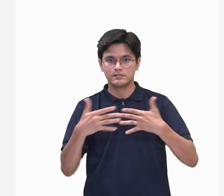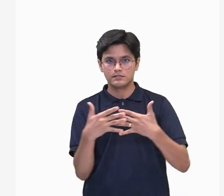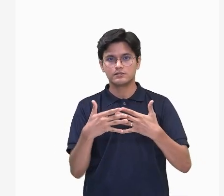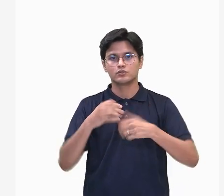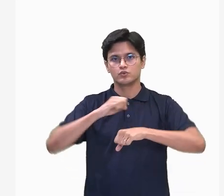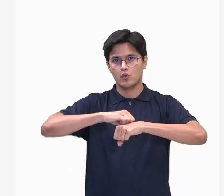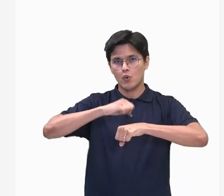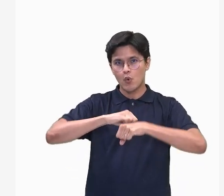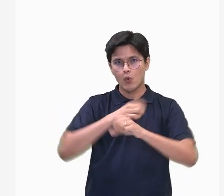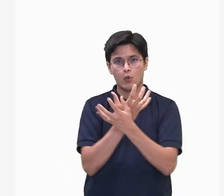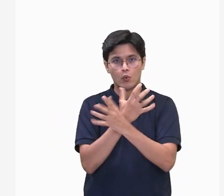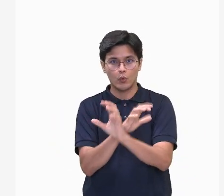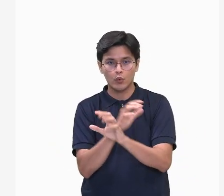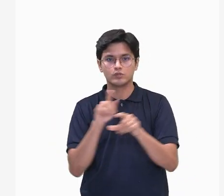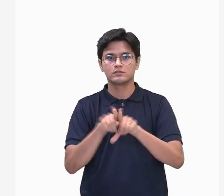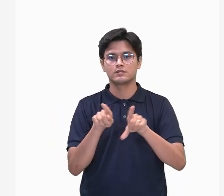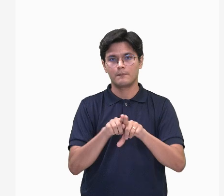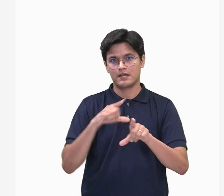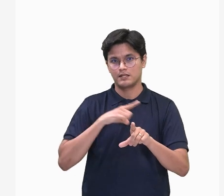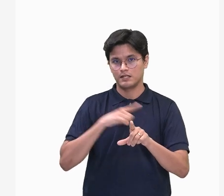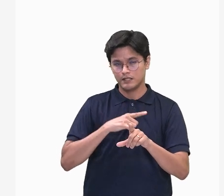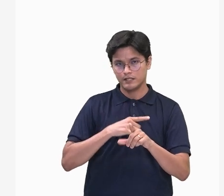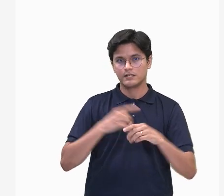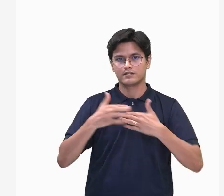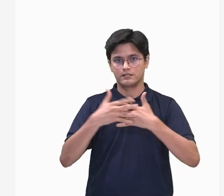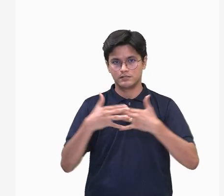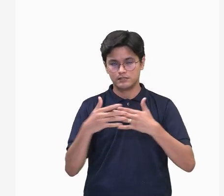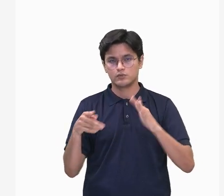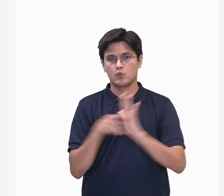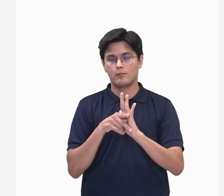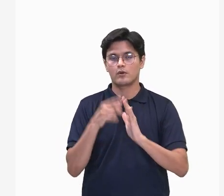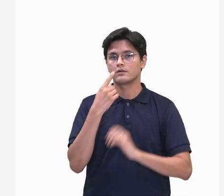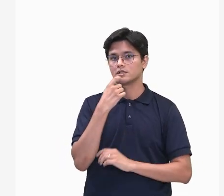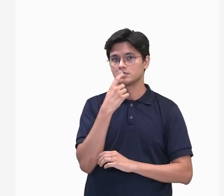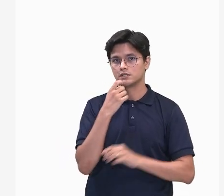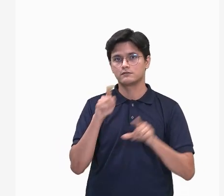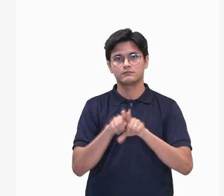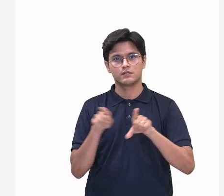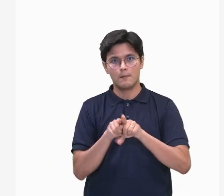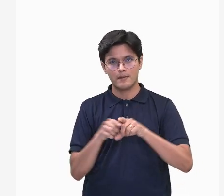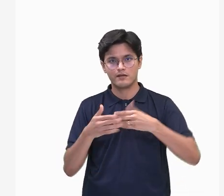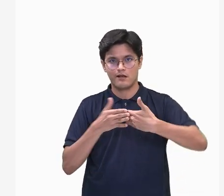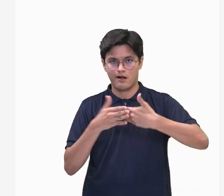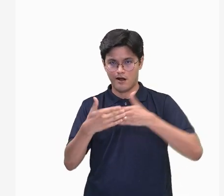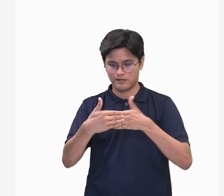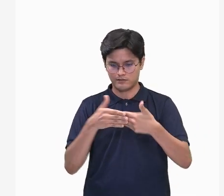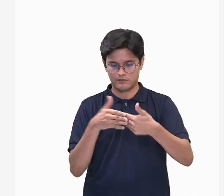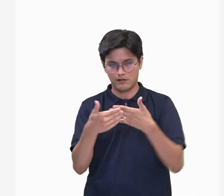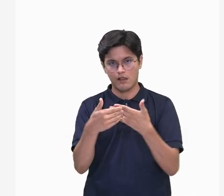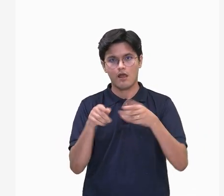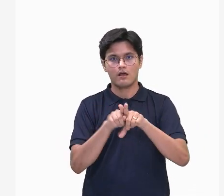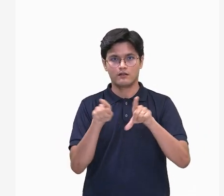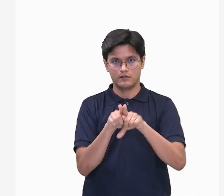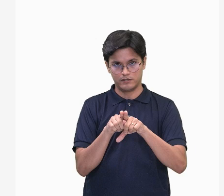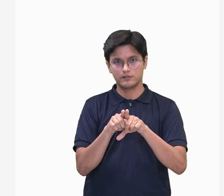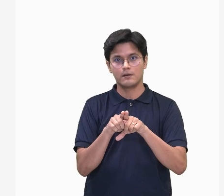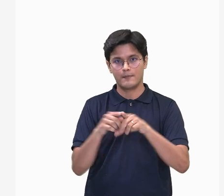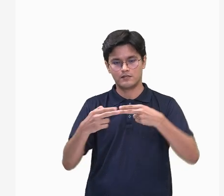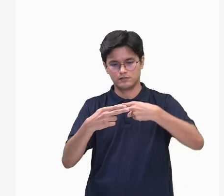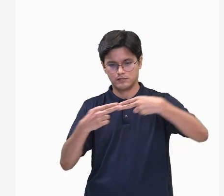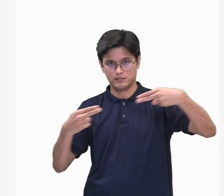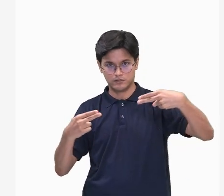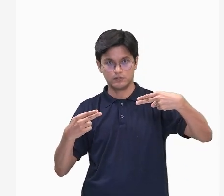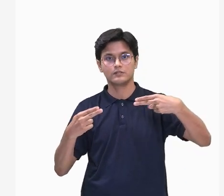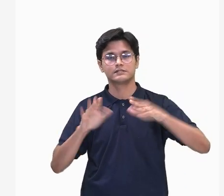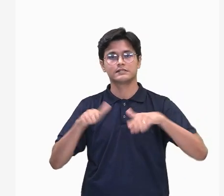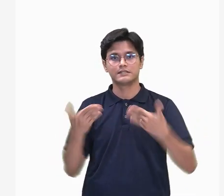conjuntivo sanguíneo, né? O tecido conjuntivo que está relacionado com o processo de cartilagens, a produção de tendões também, né? Então, a gente vai ver